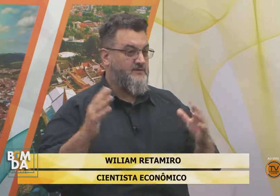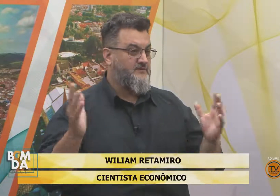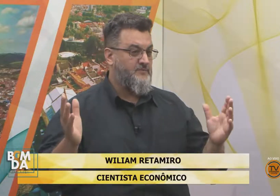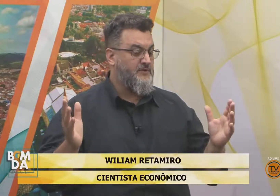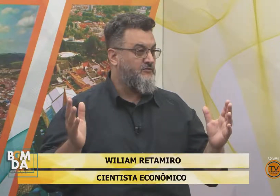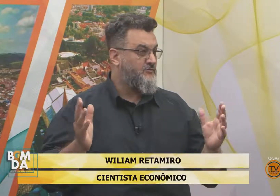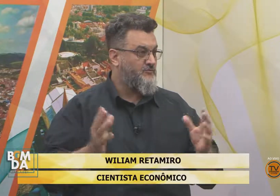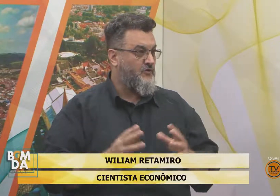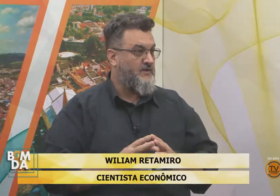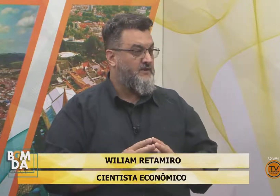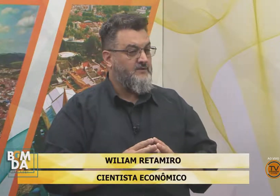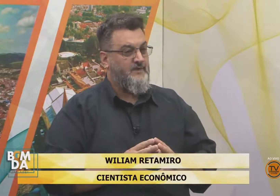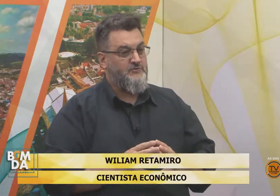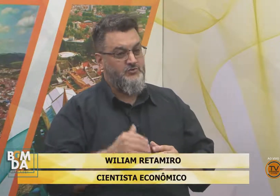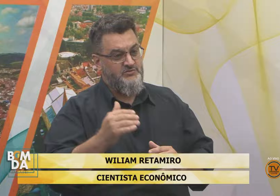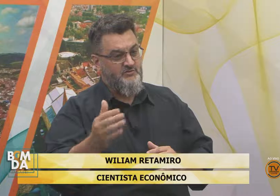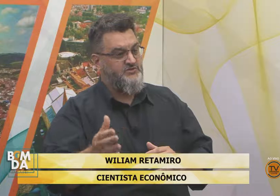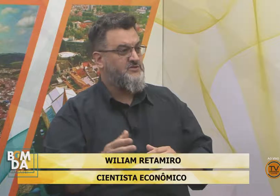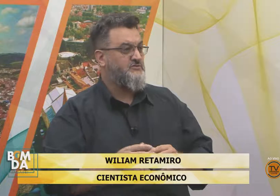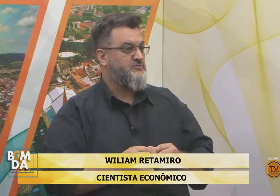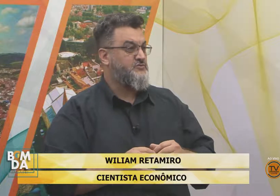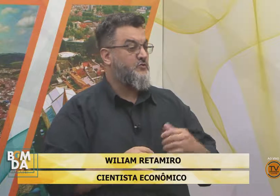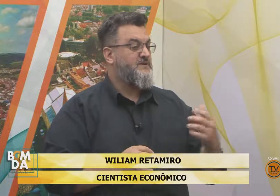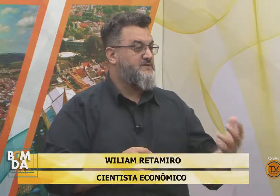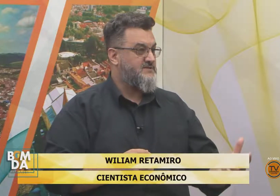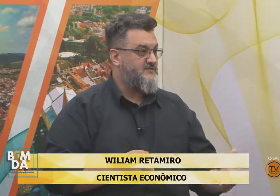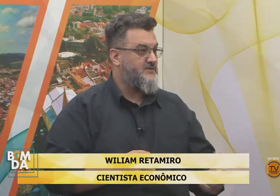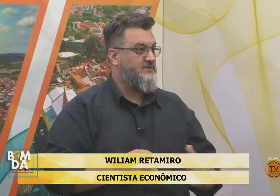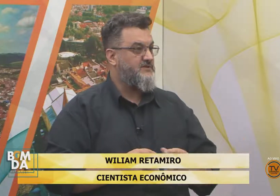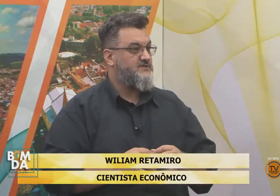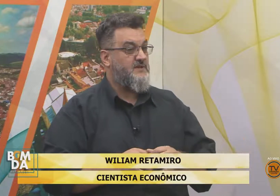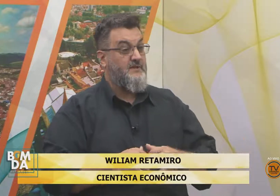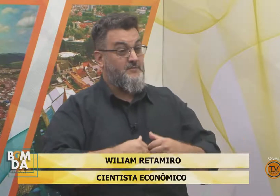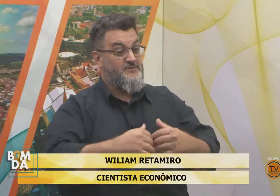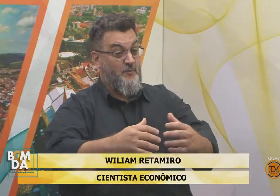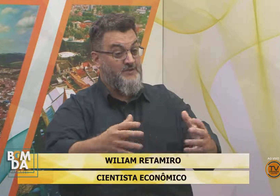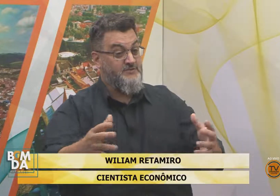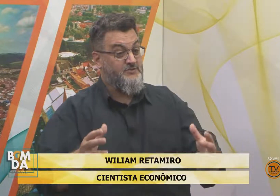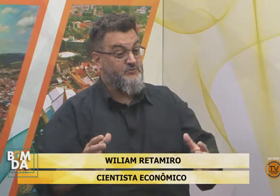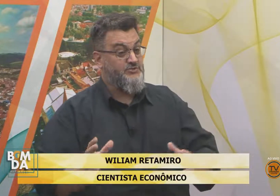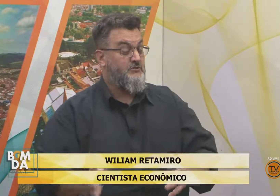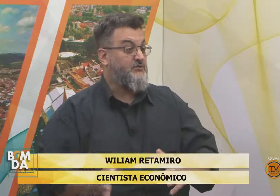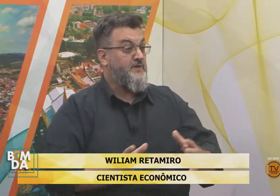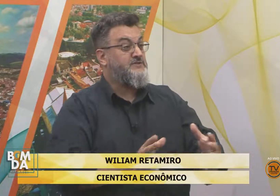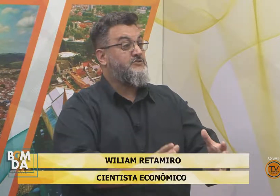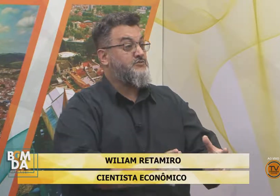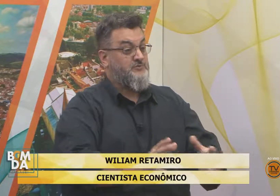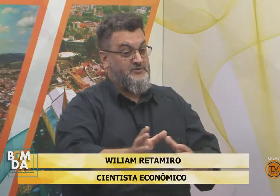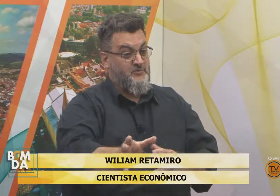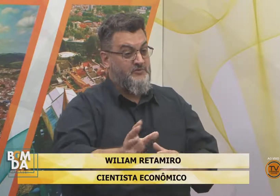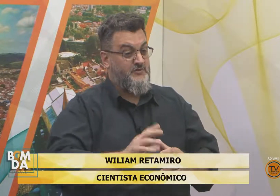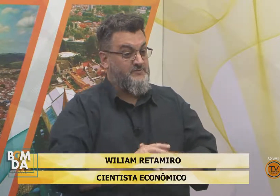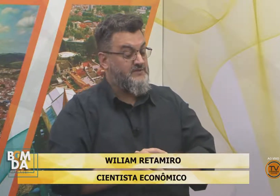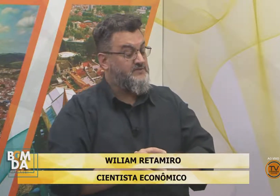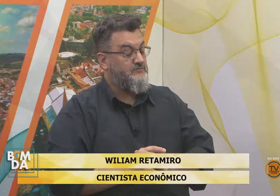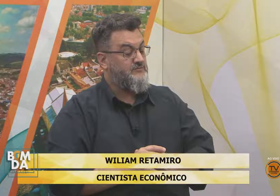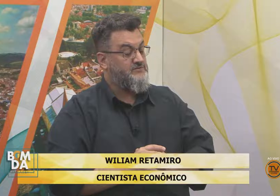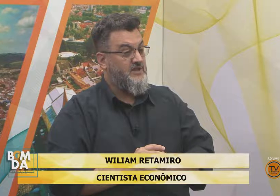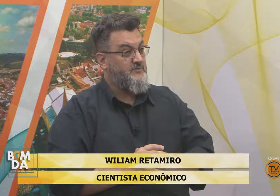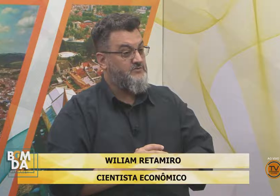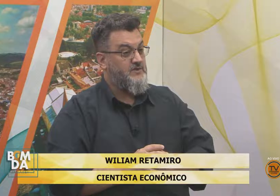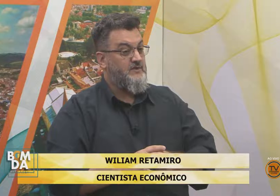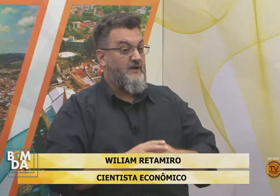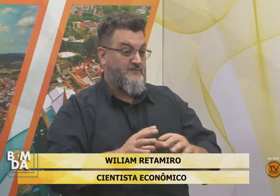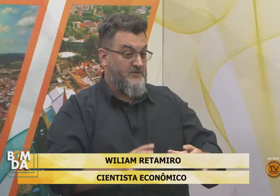para aquilo que for fora, né? Juros abusivos, cobranças indevidas, né? Principalmente se discutir, quando vai se discutir, por exemplo, quando nós falamos da questão